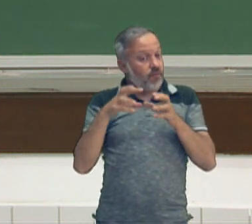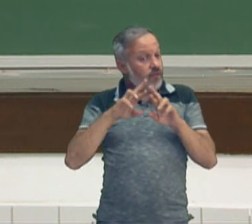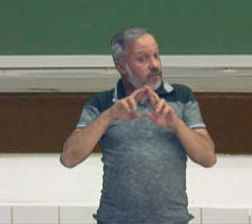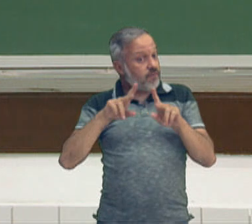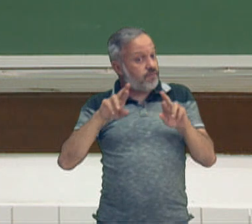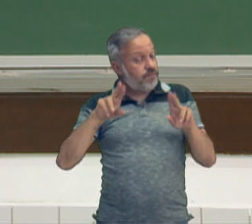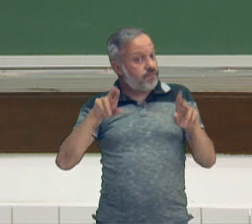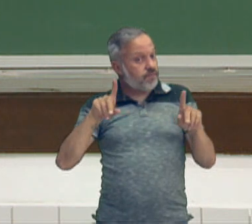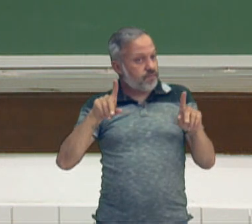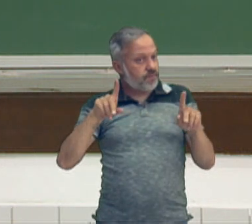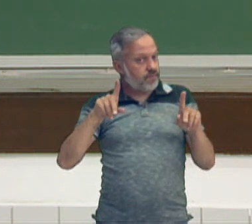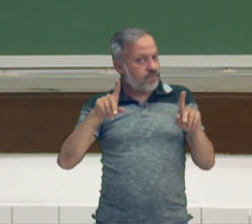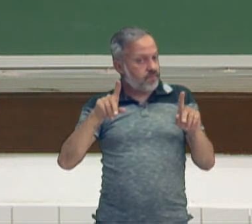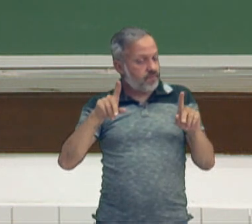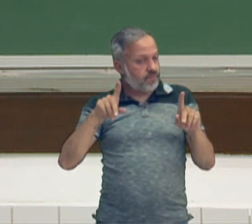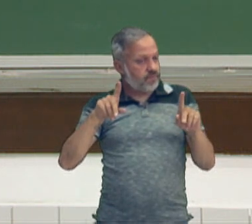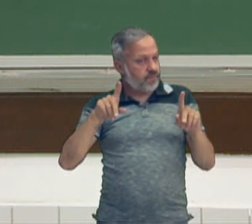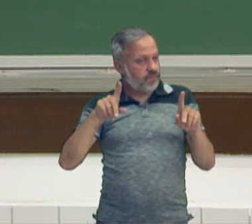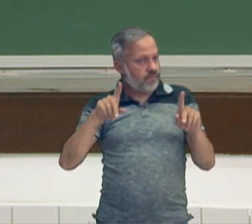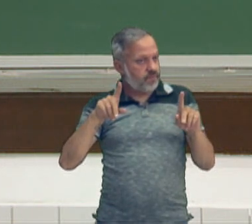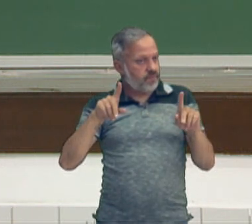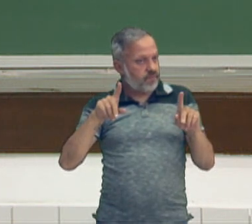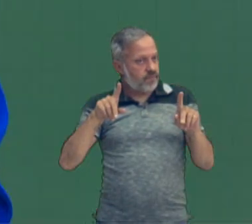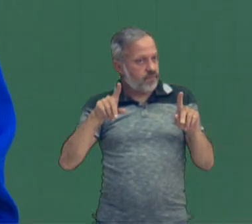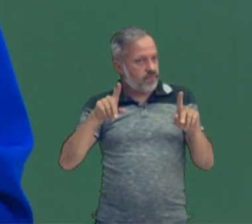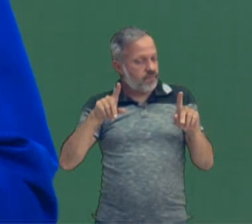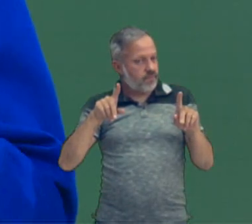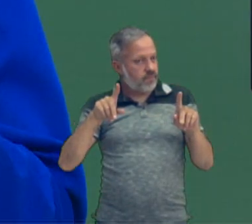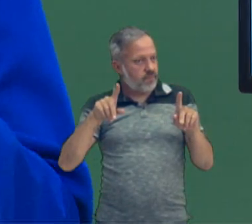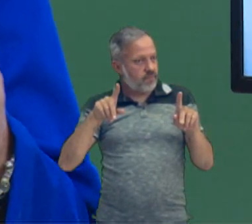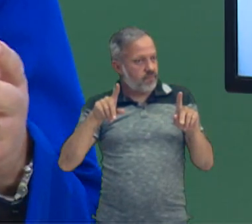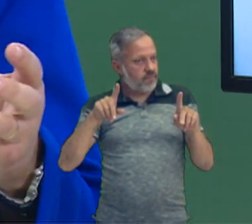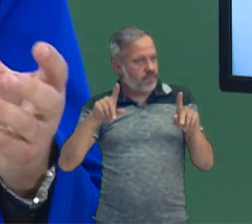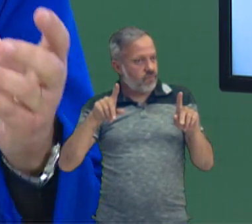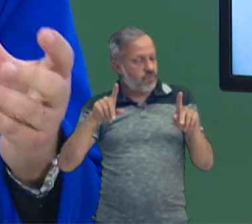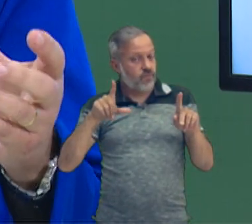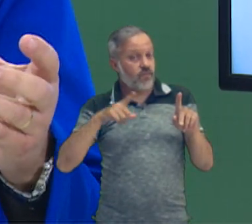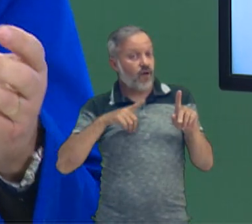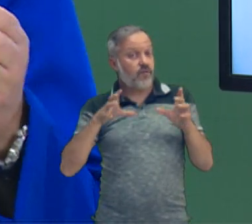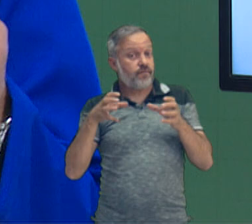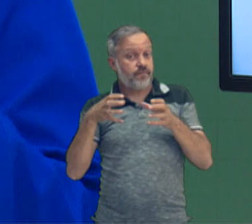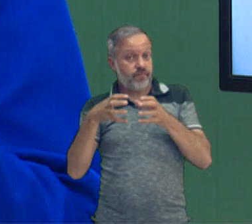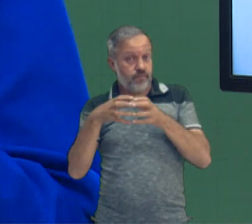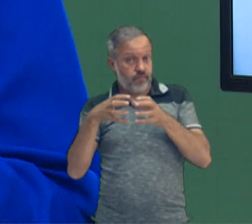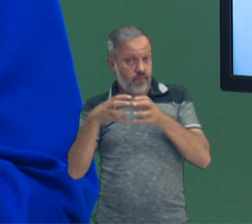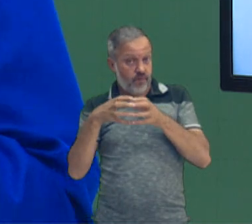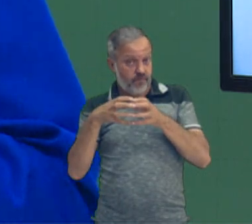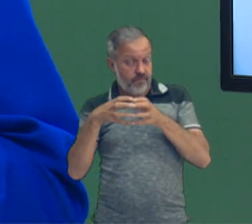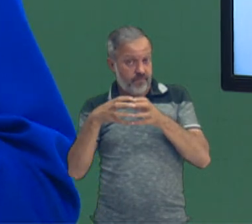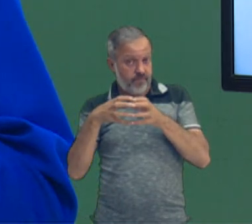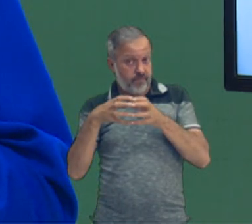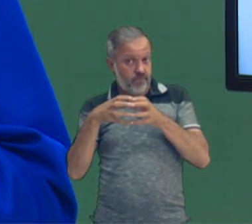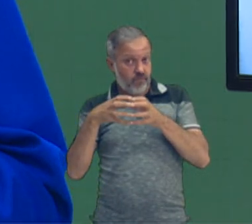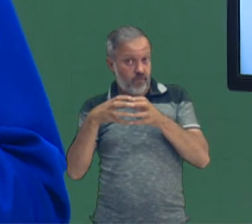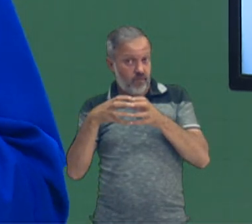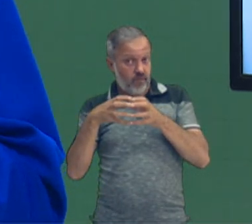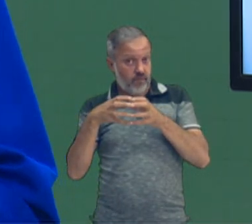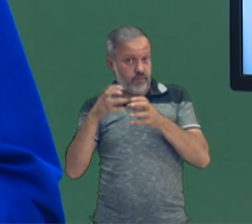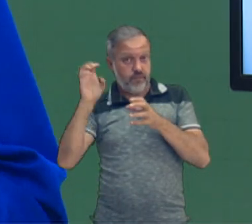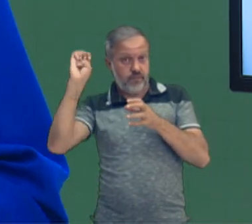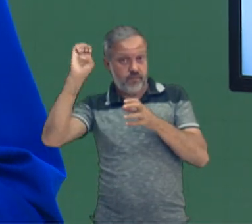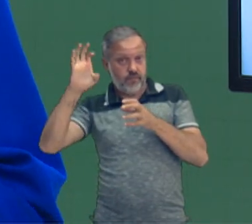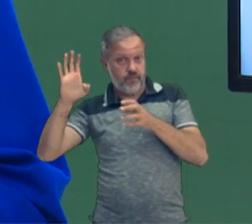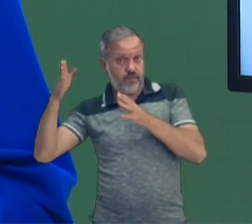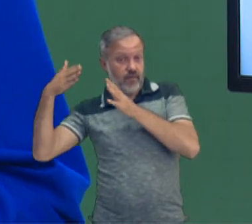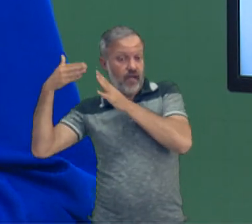indígena não fosse importante, pelo contrário. Os grupos que chegaram, os imigrantes, o